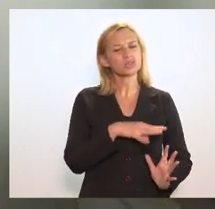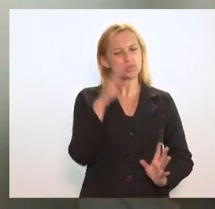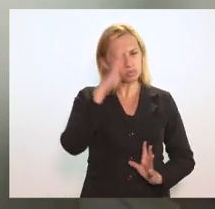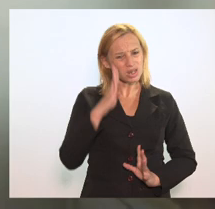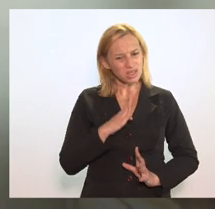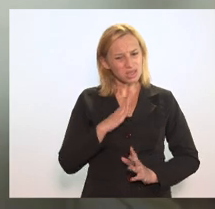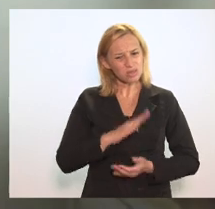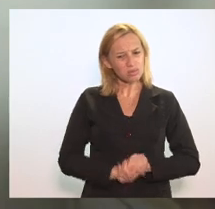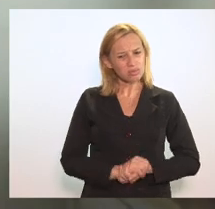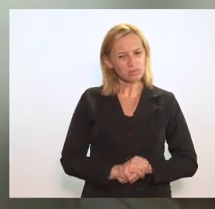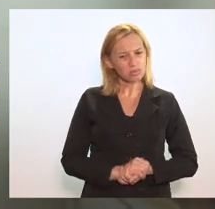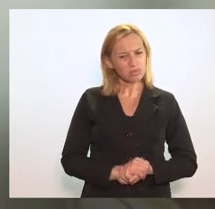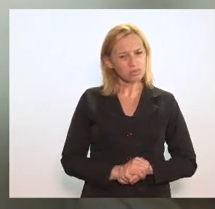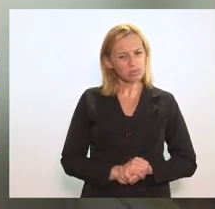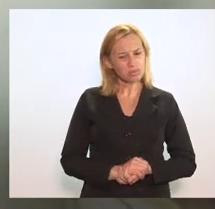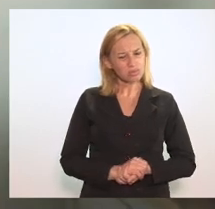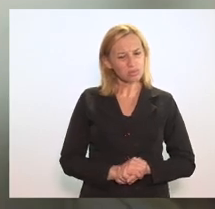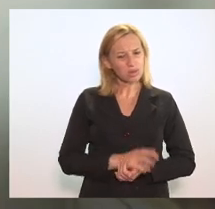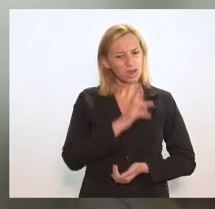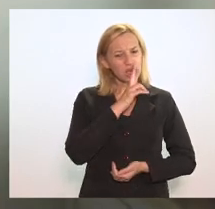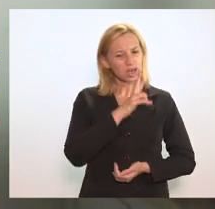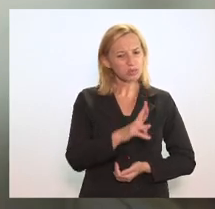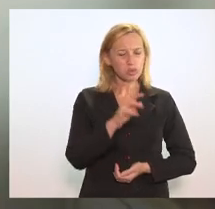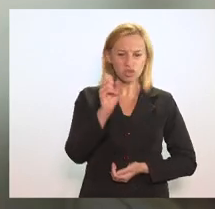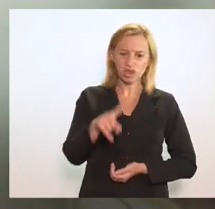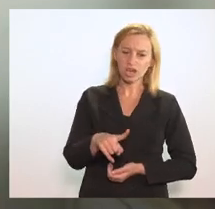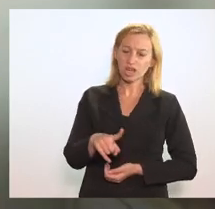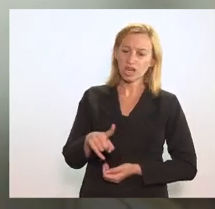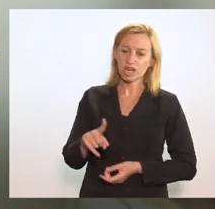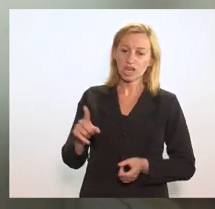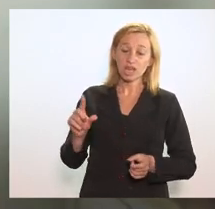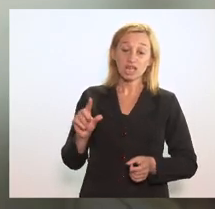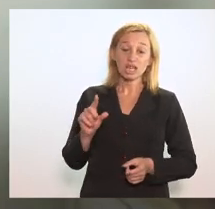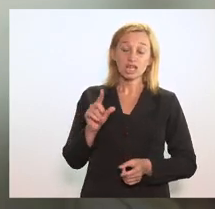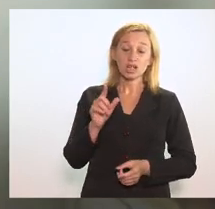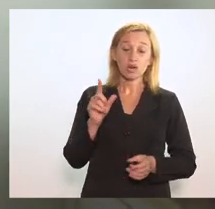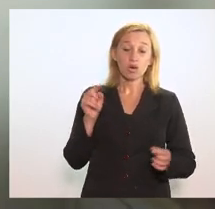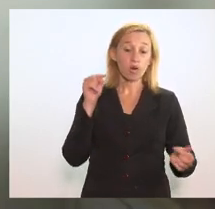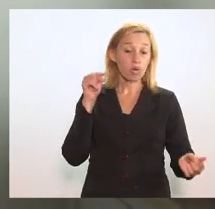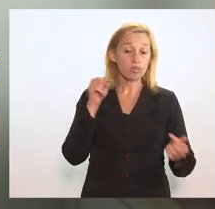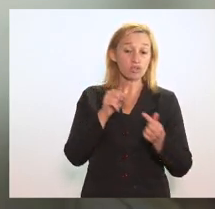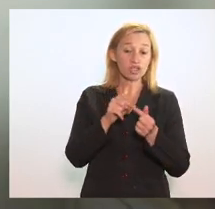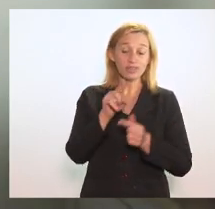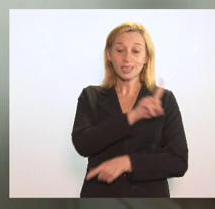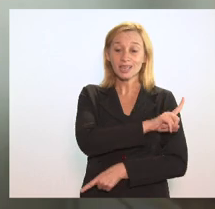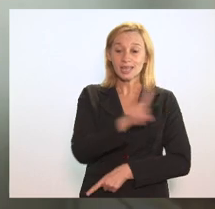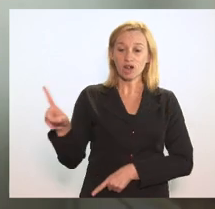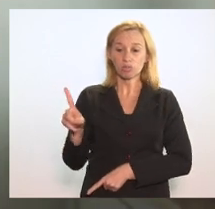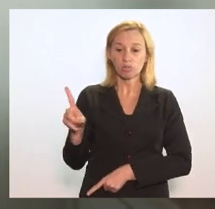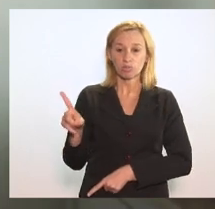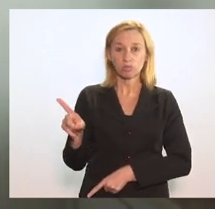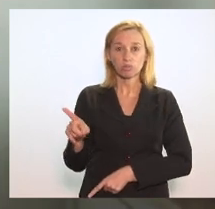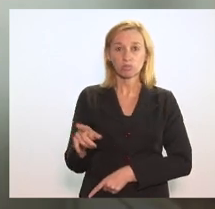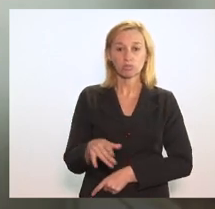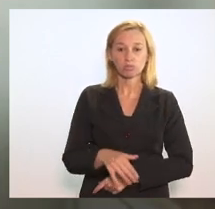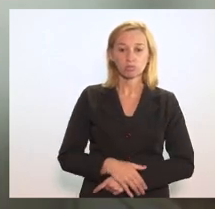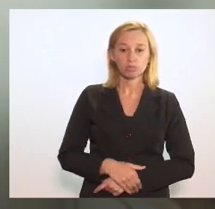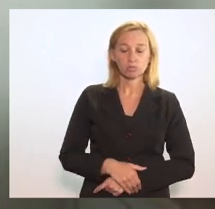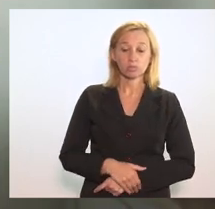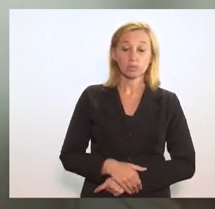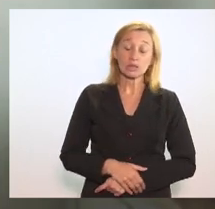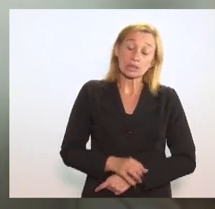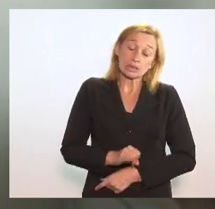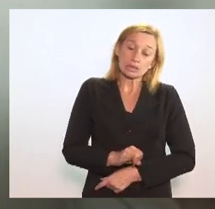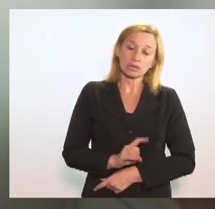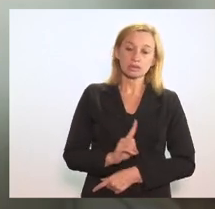Brasil? A resposta é curta e objetiva. Não! Se